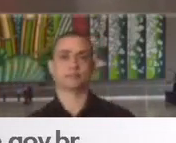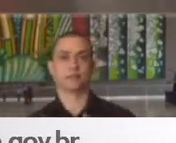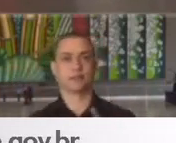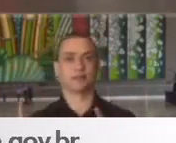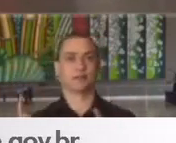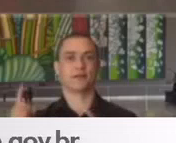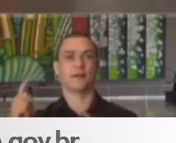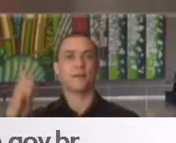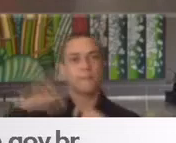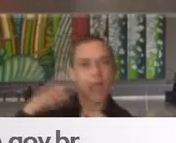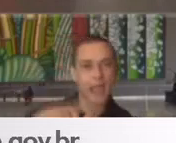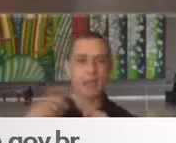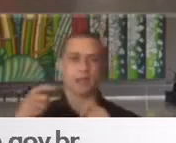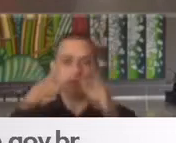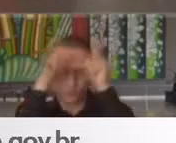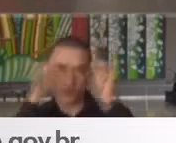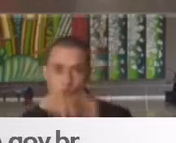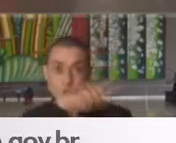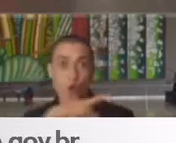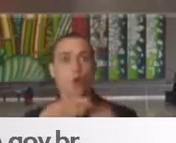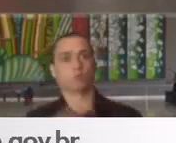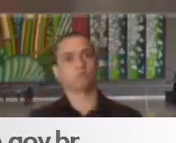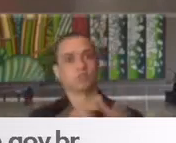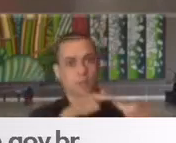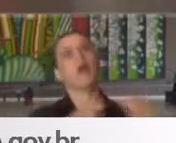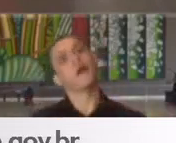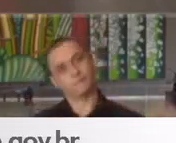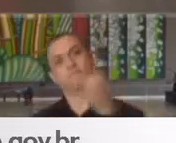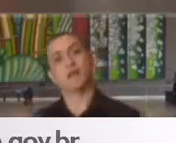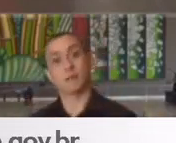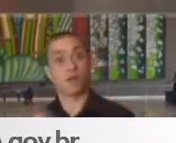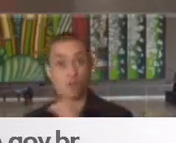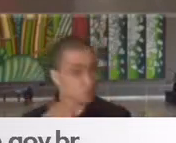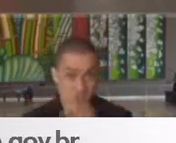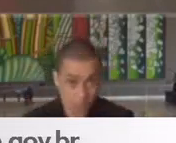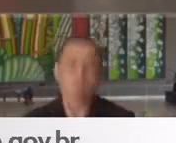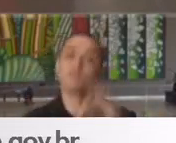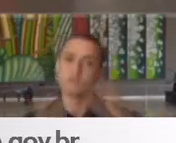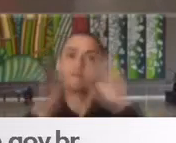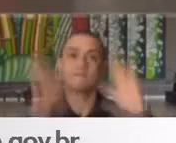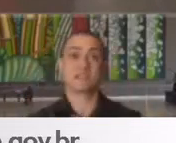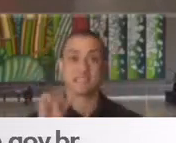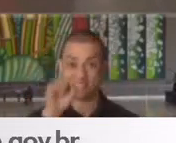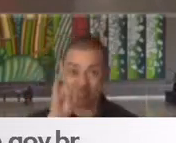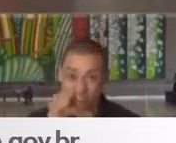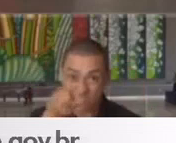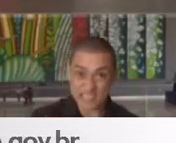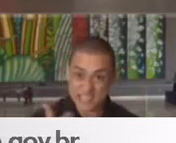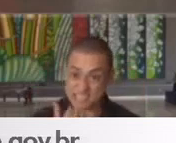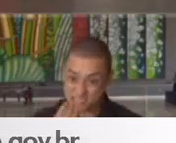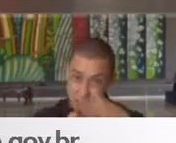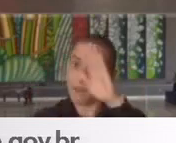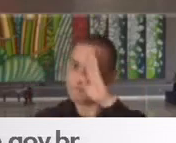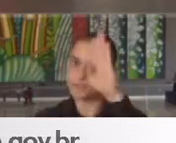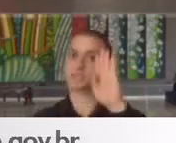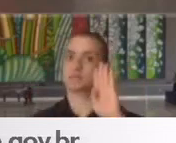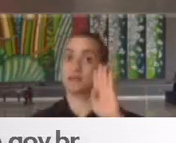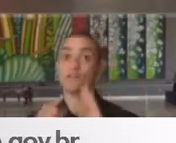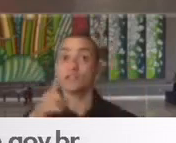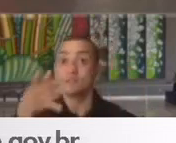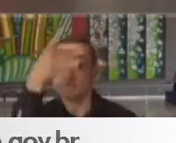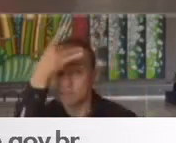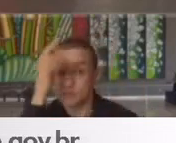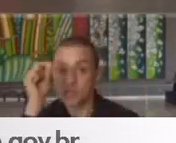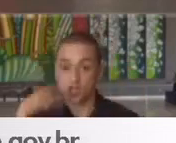serviços essenciais, fique em casa, principalmente se você tem mais de 60 anos. E tenha consciência de que nós estamos